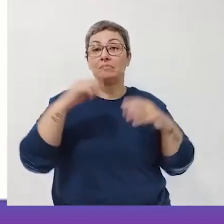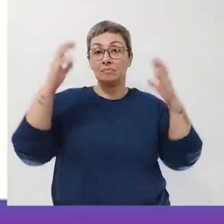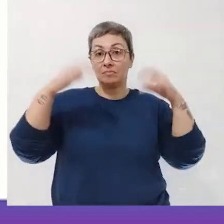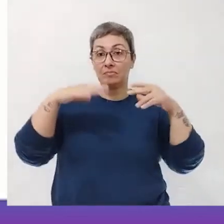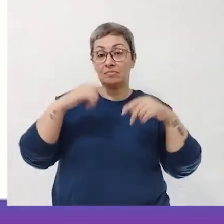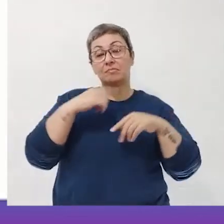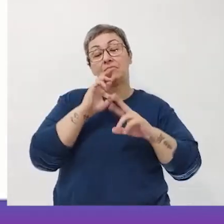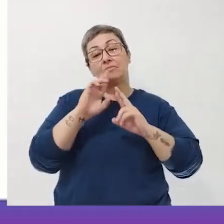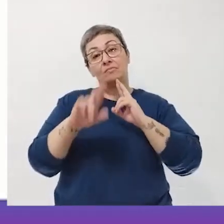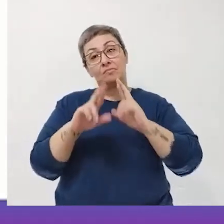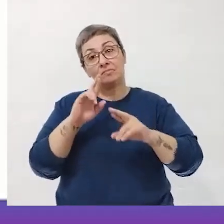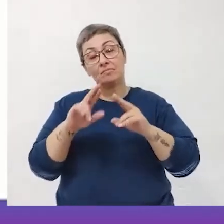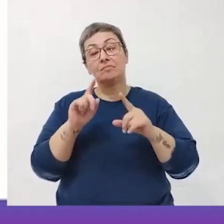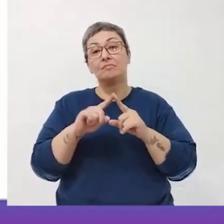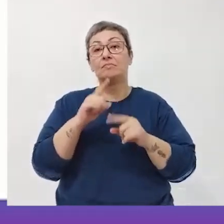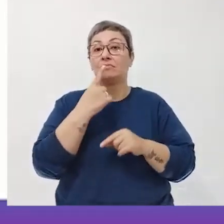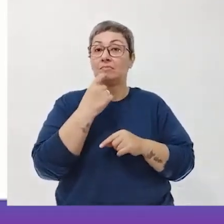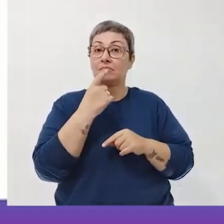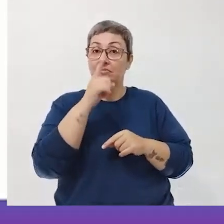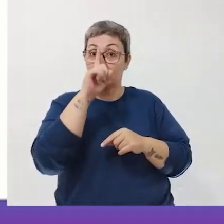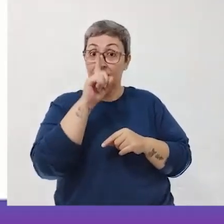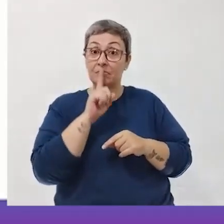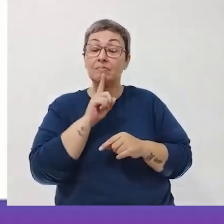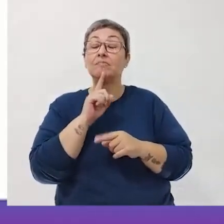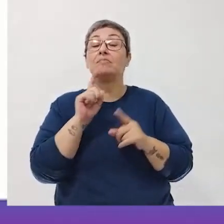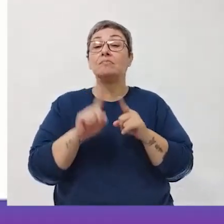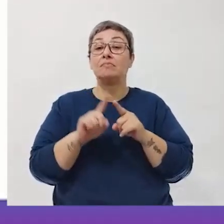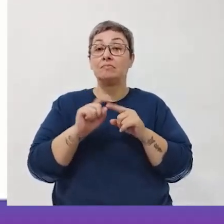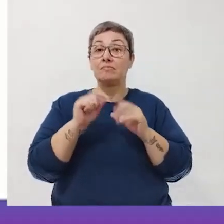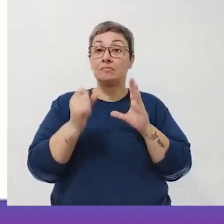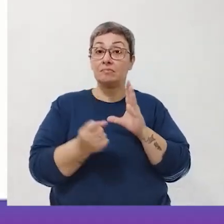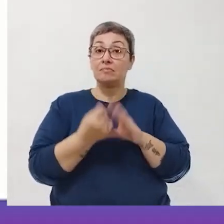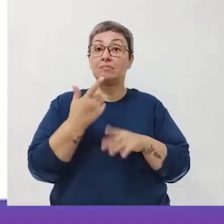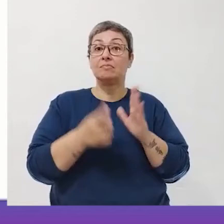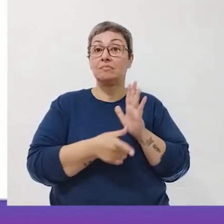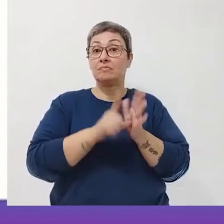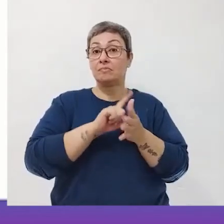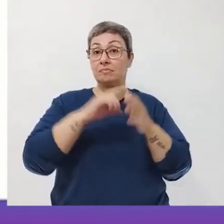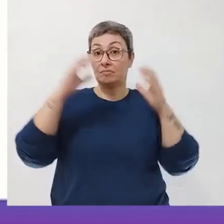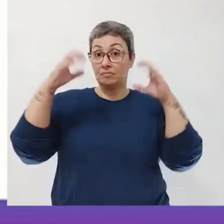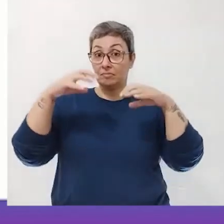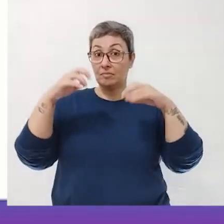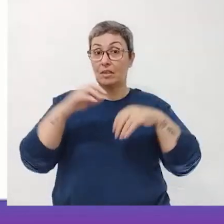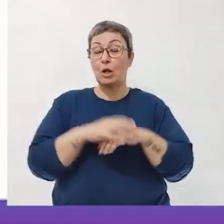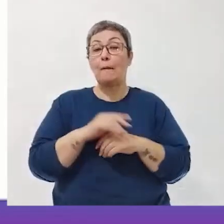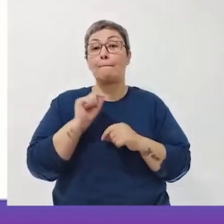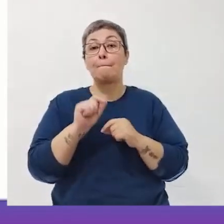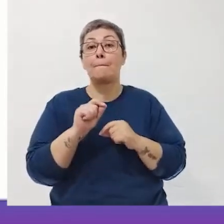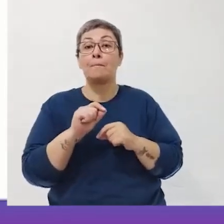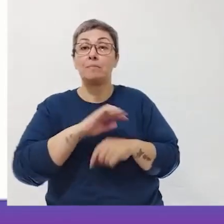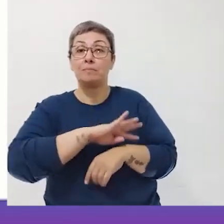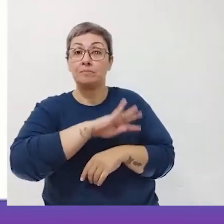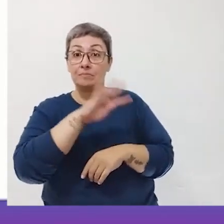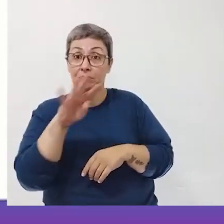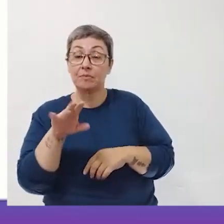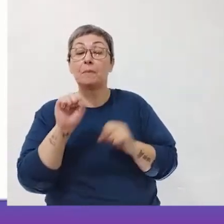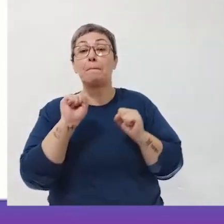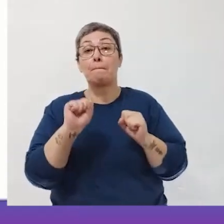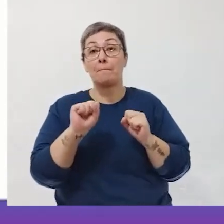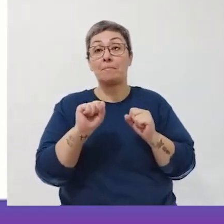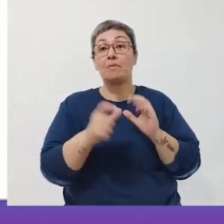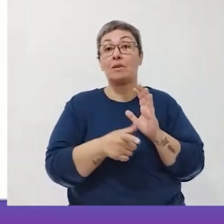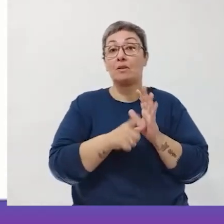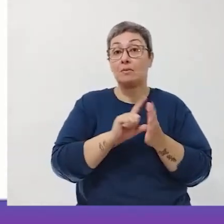e em algumas respostas representadas pela cor amarela, ele aparece antes da chuva. O arco-íris pode